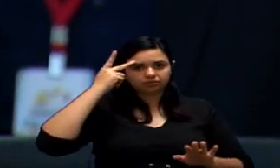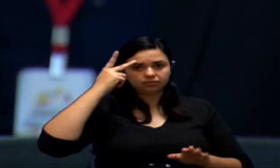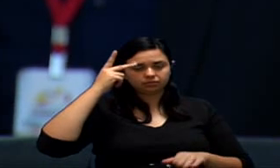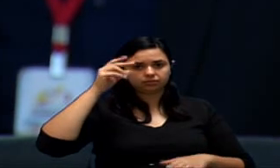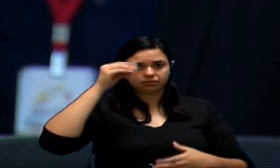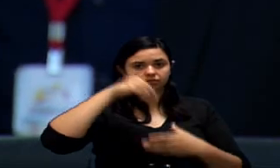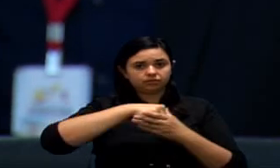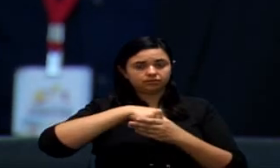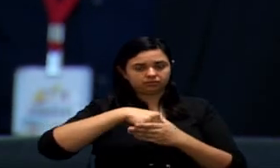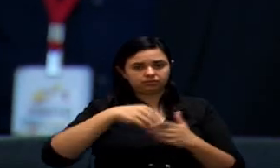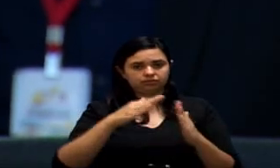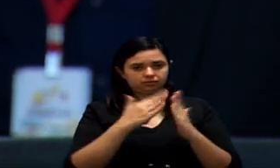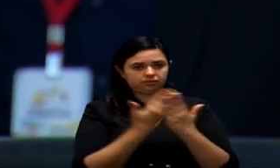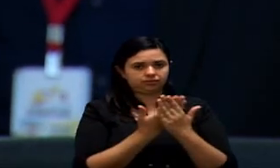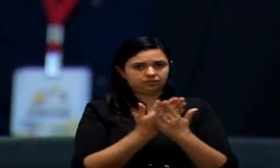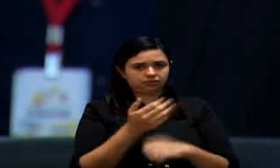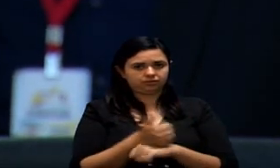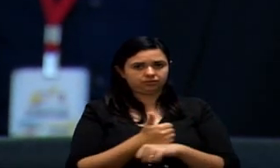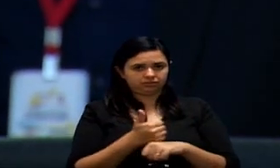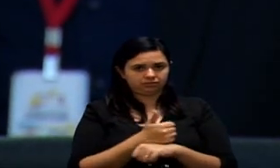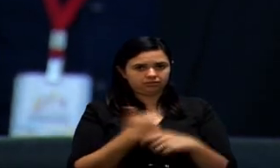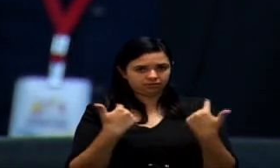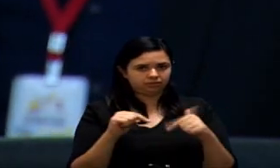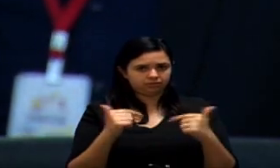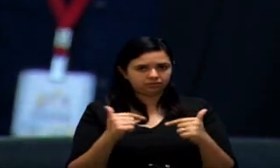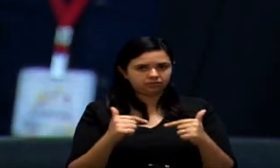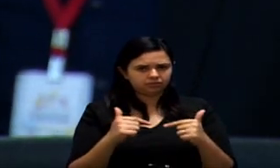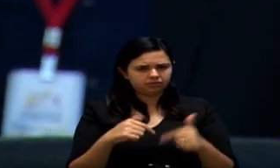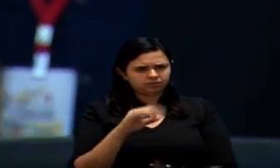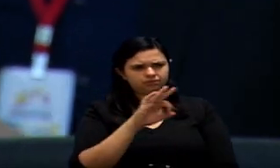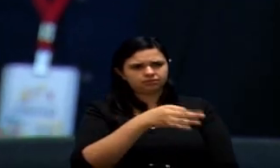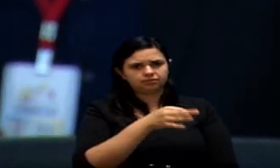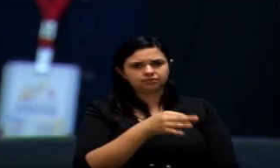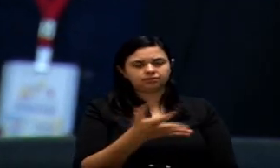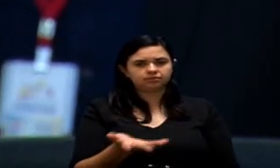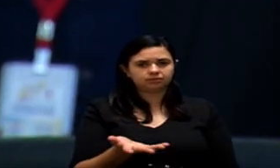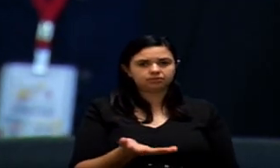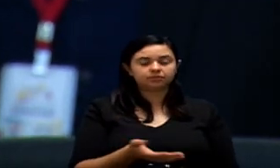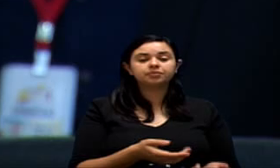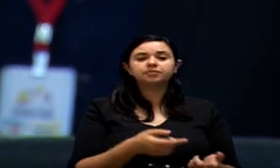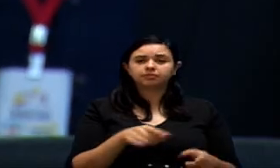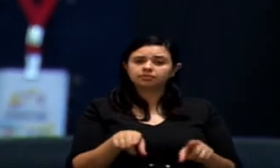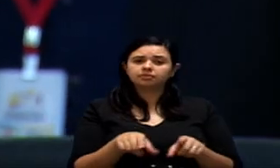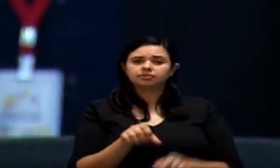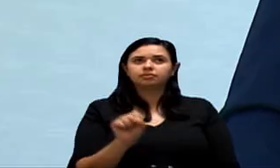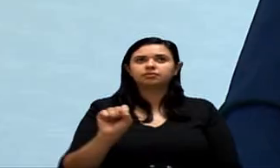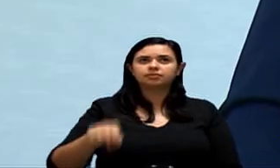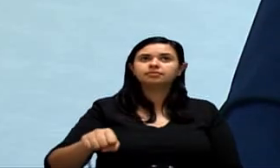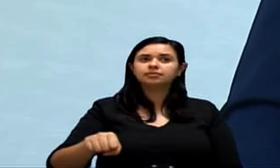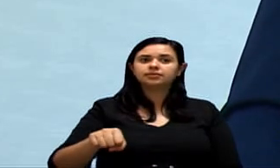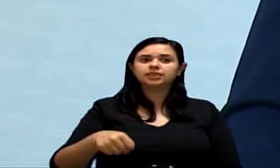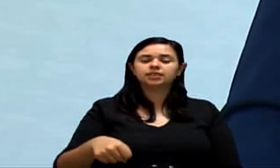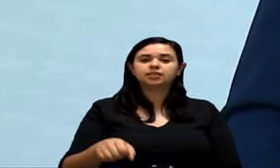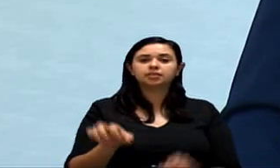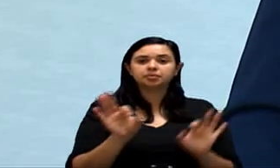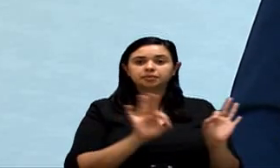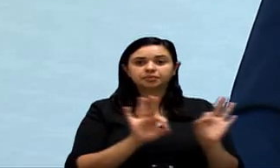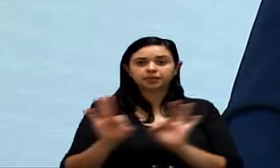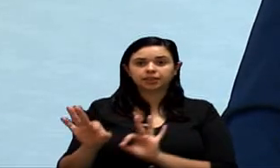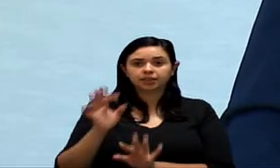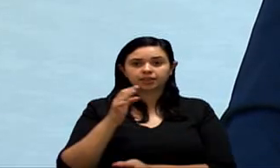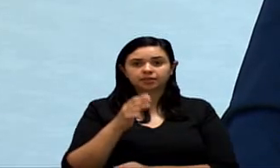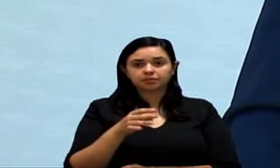escola, né? Essa também é... Exatamente, para poder acompanhar, por exemplo, tem